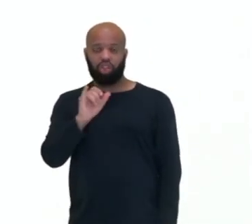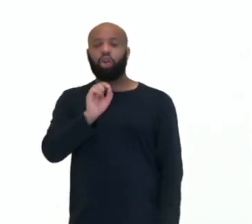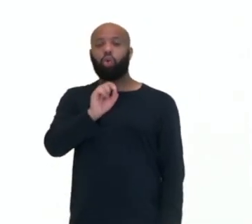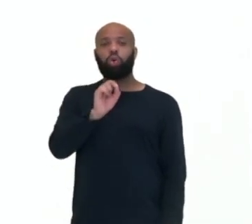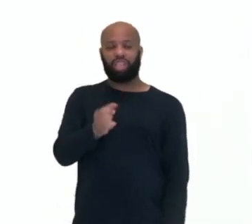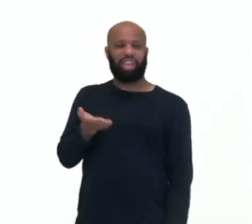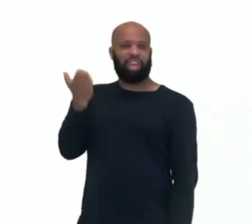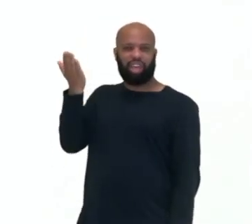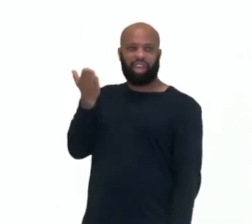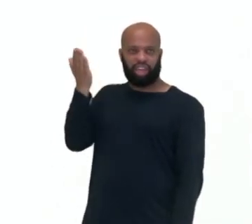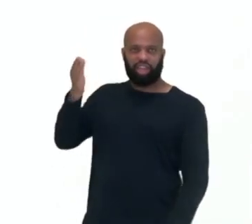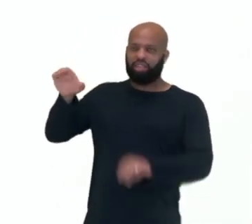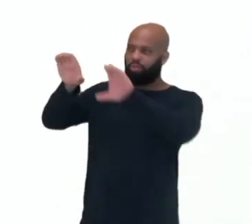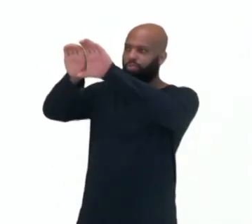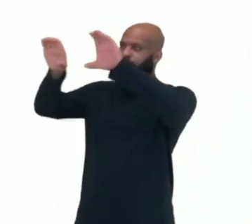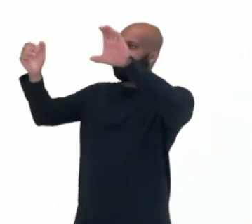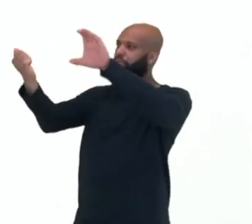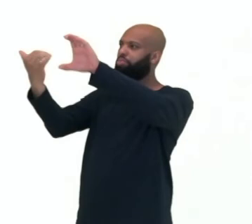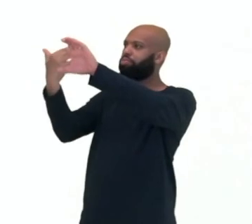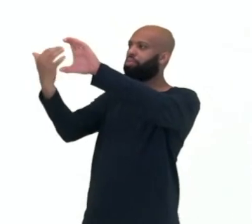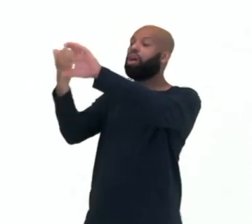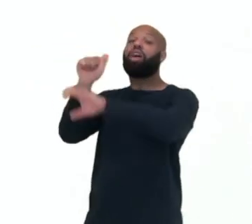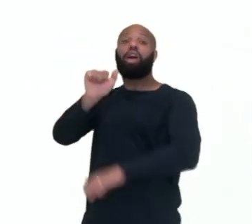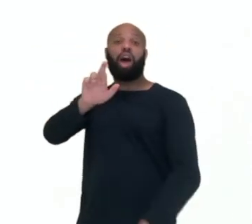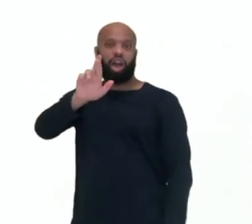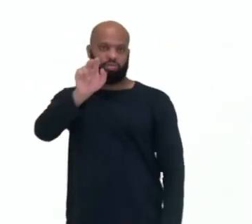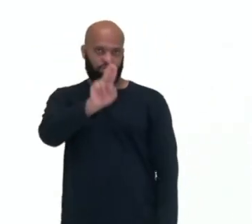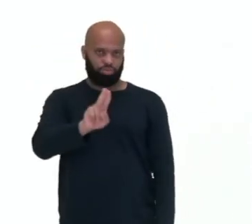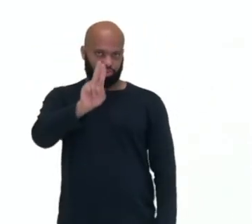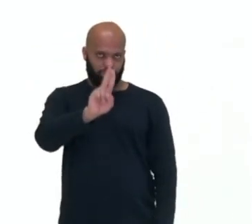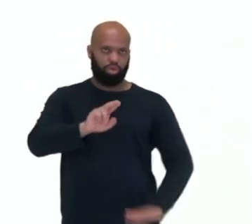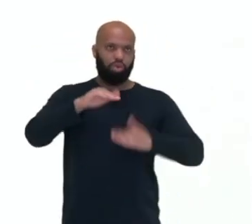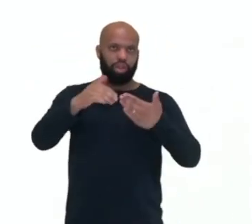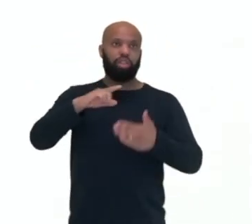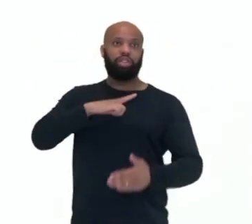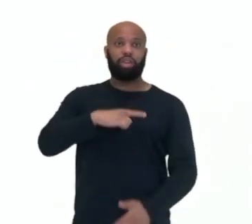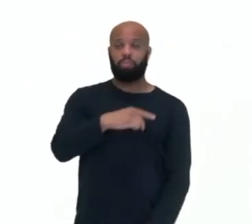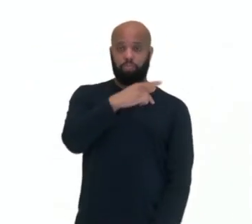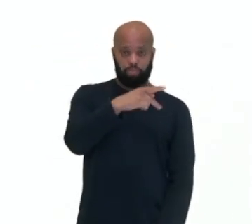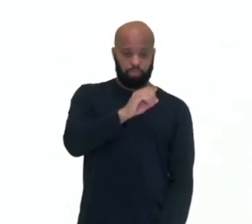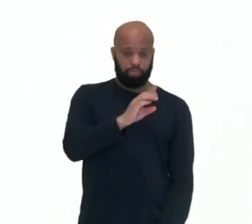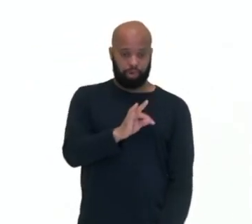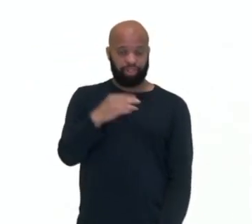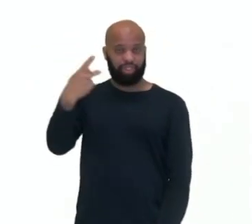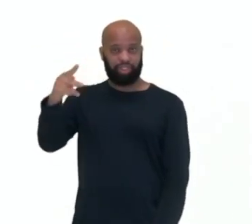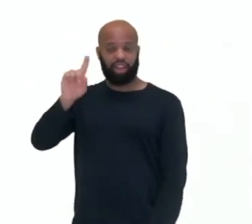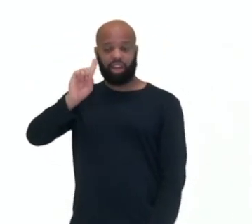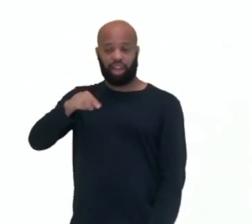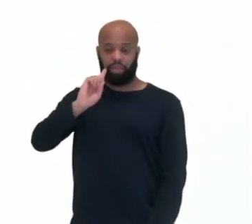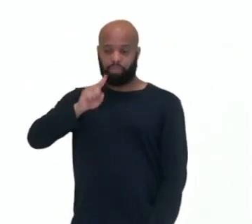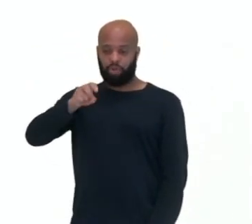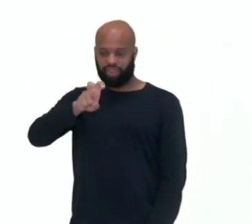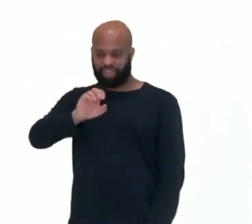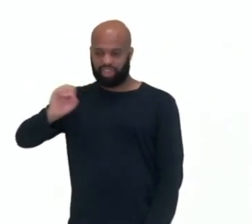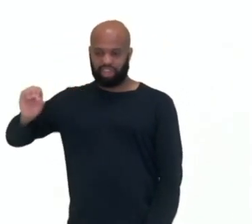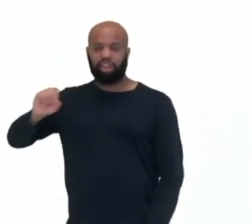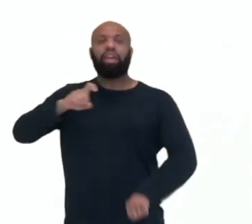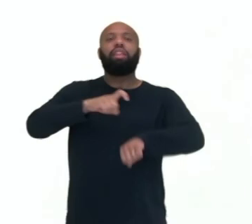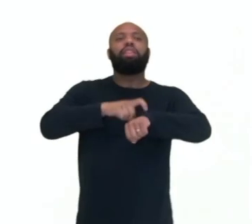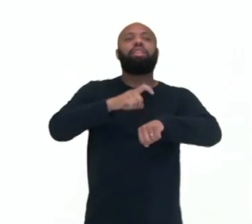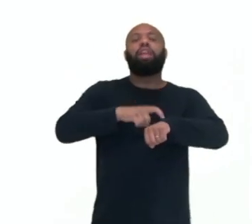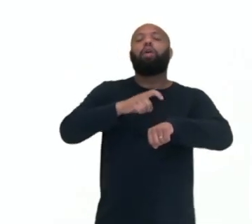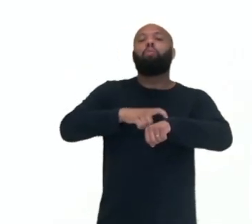esse aparelho utilizou. A potência do ar-condicionado é 1.500. Quanto tempo ele